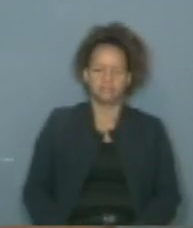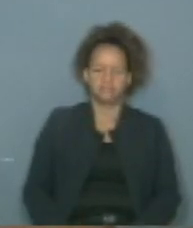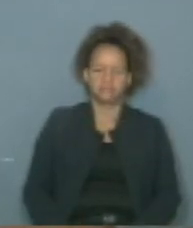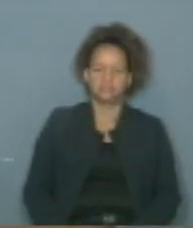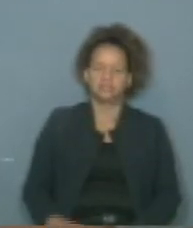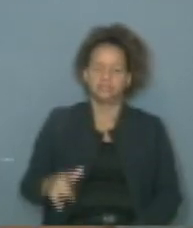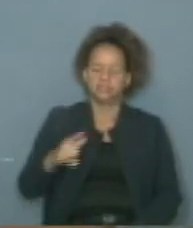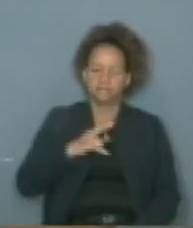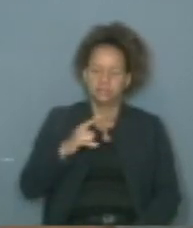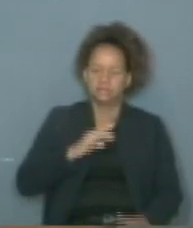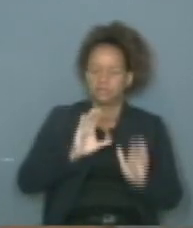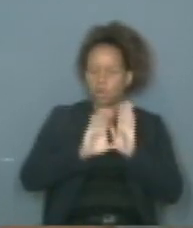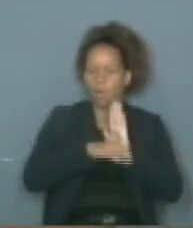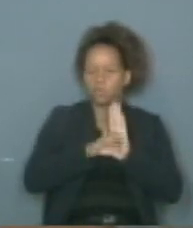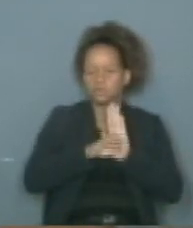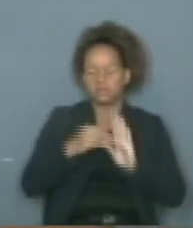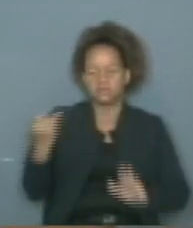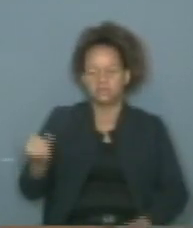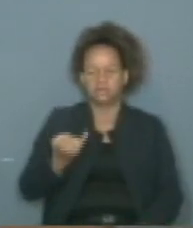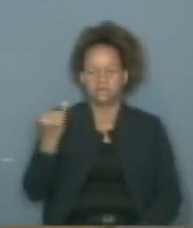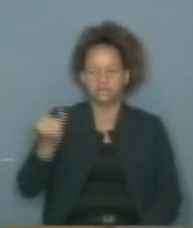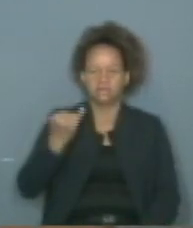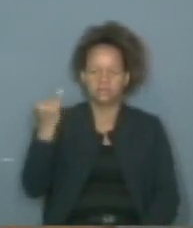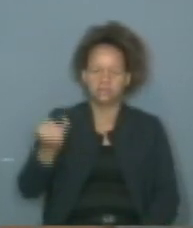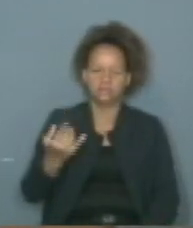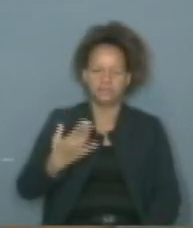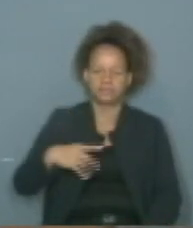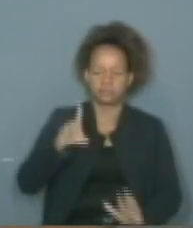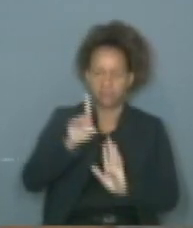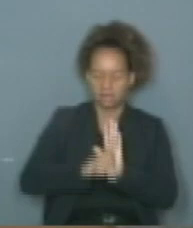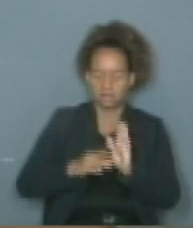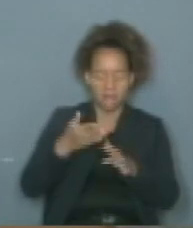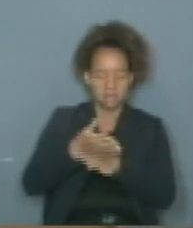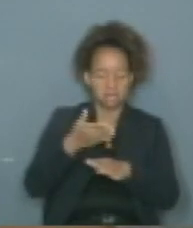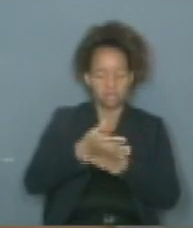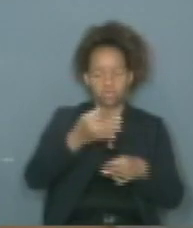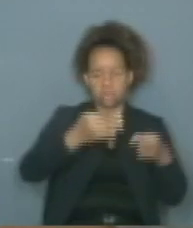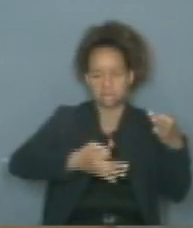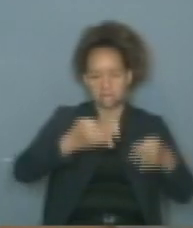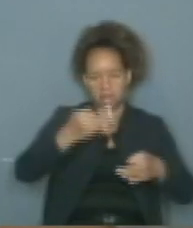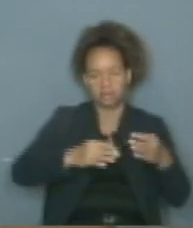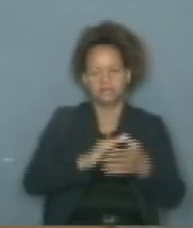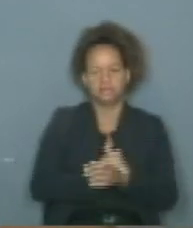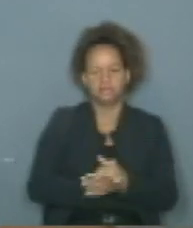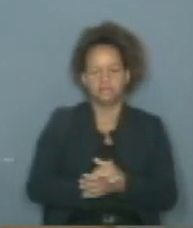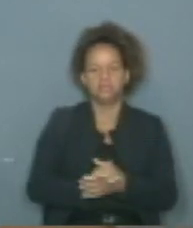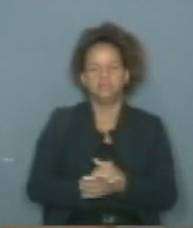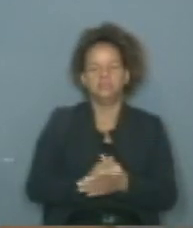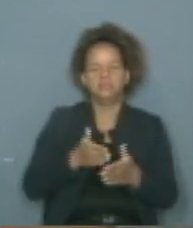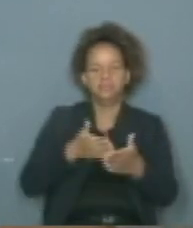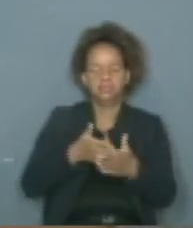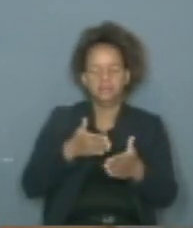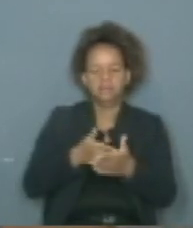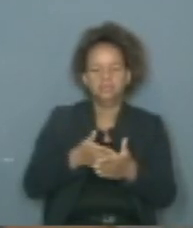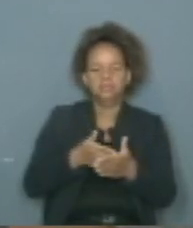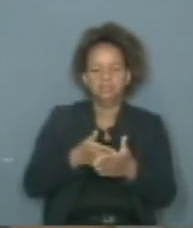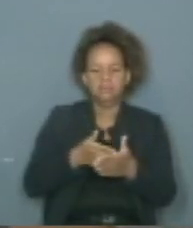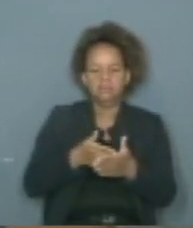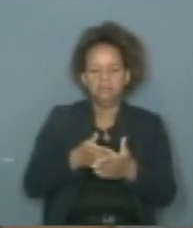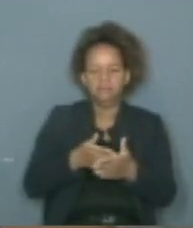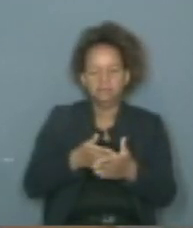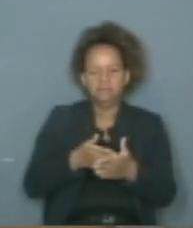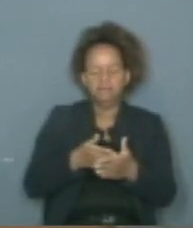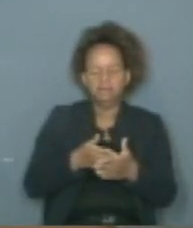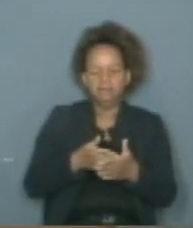tem um conceito importante. Direito de acesso ao judiciário, limitar a exigência